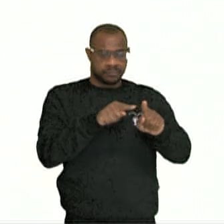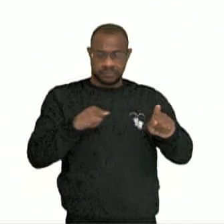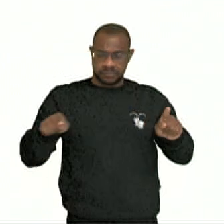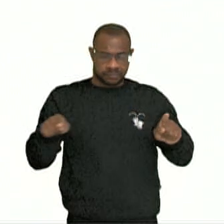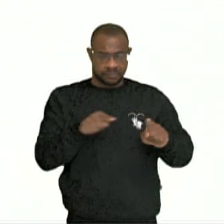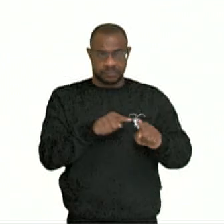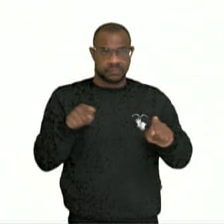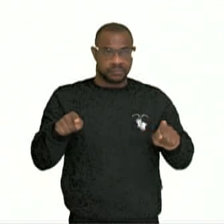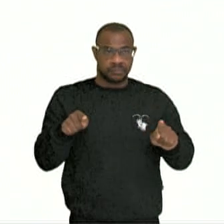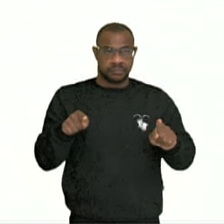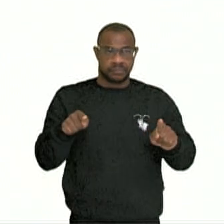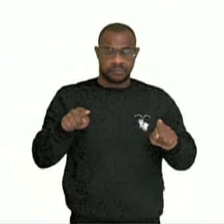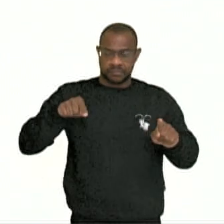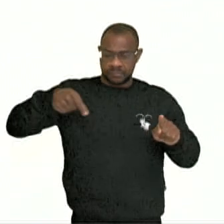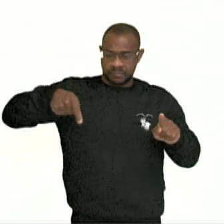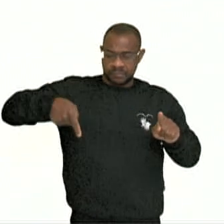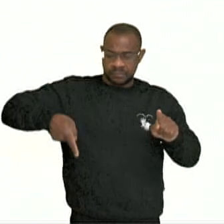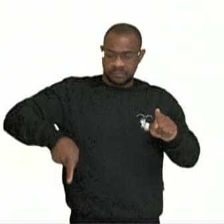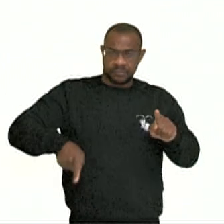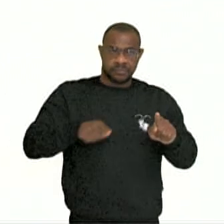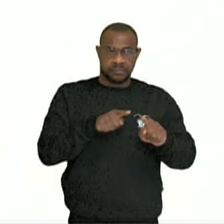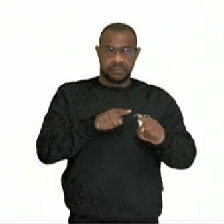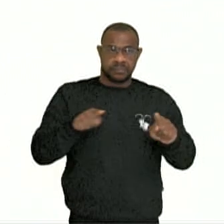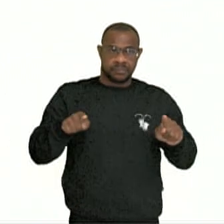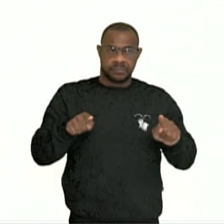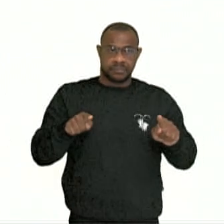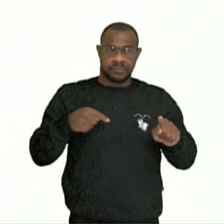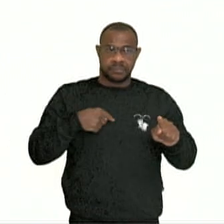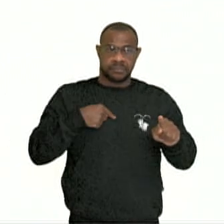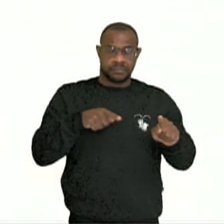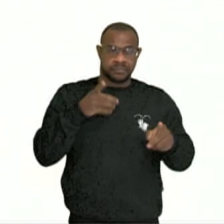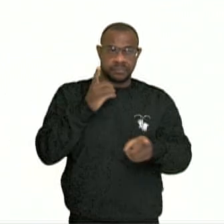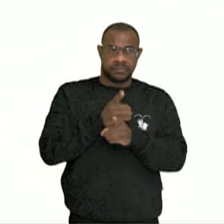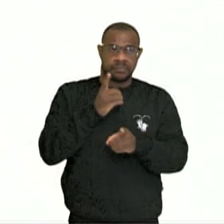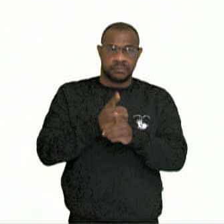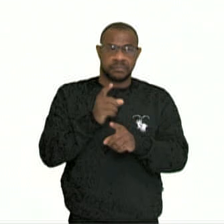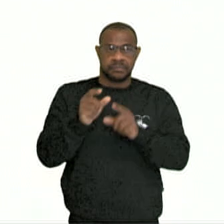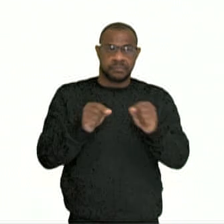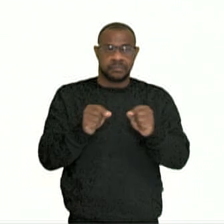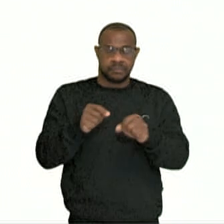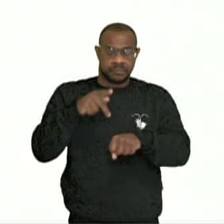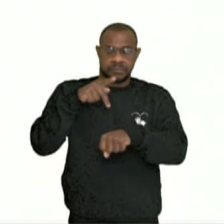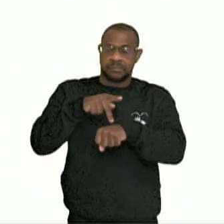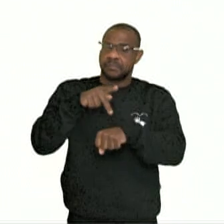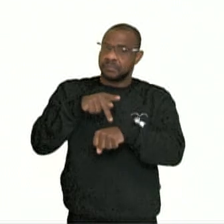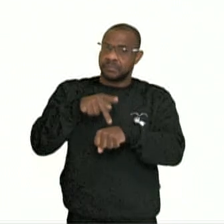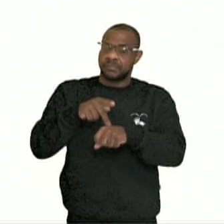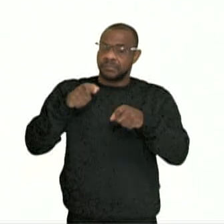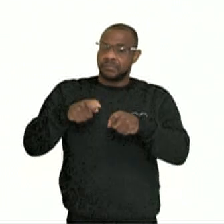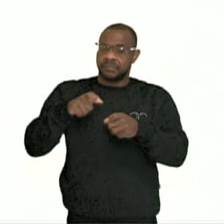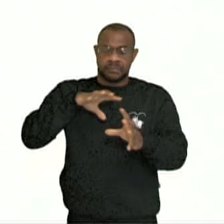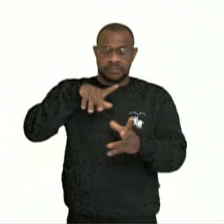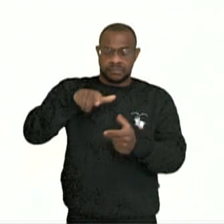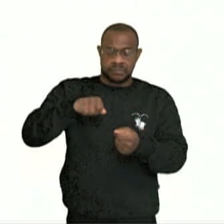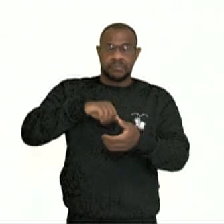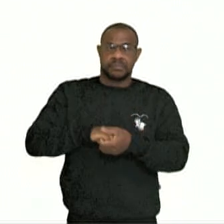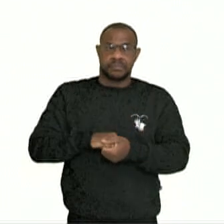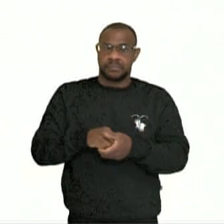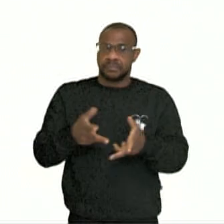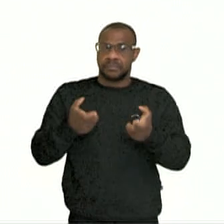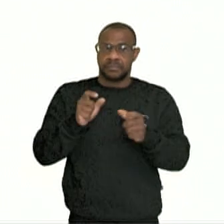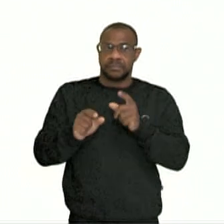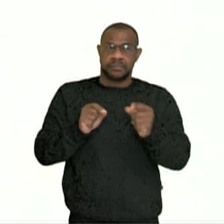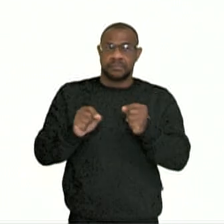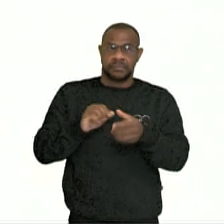horizontal a profundidade, ou seja, onde eu vou encontrar essa rocha no nosso planeta. Então, nós